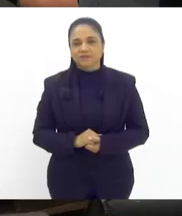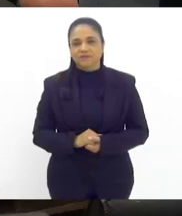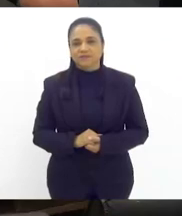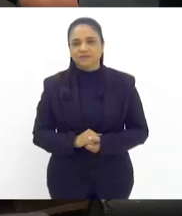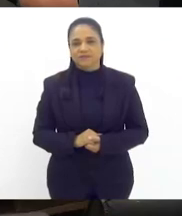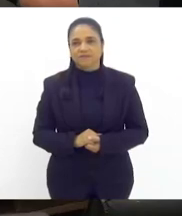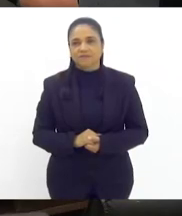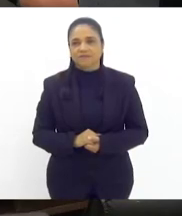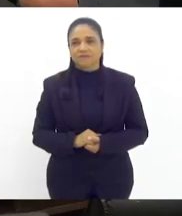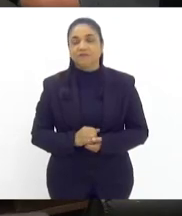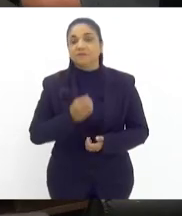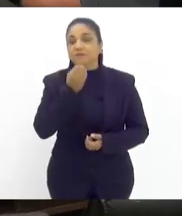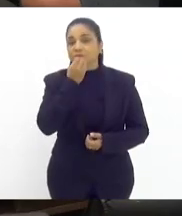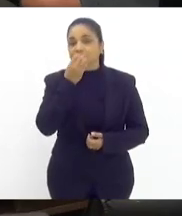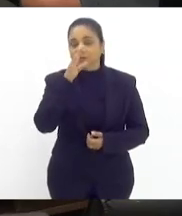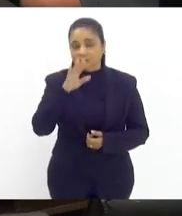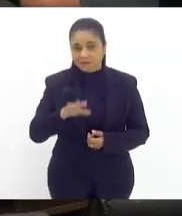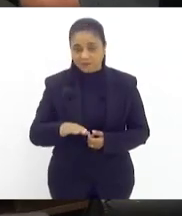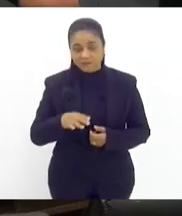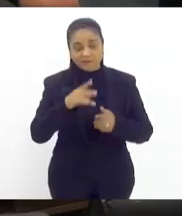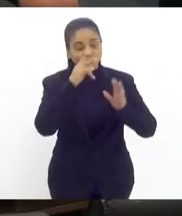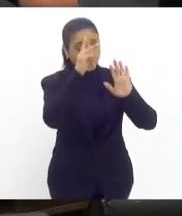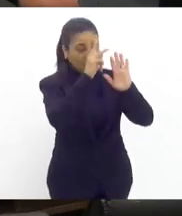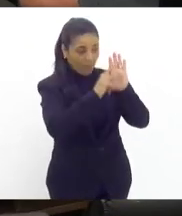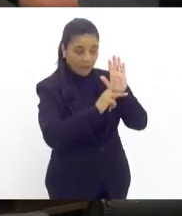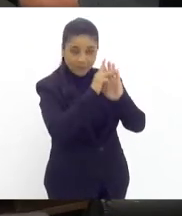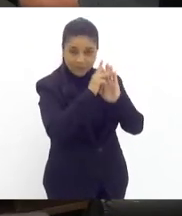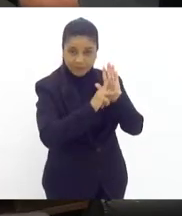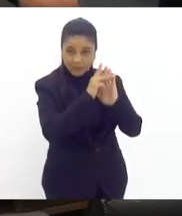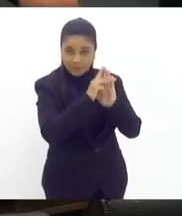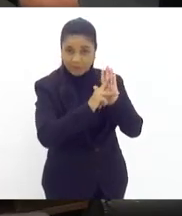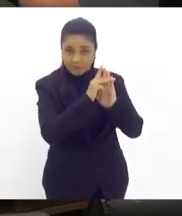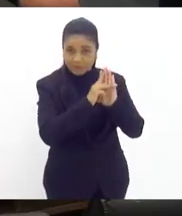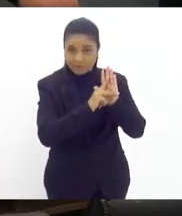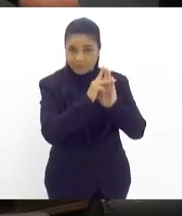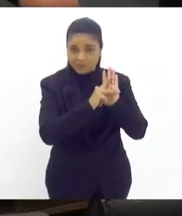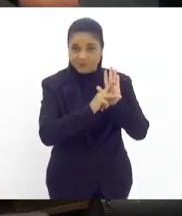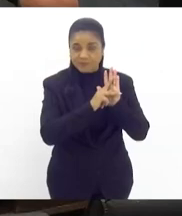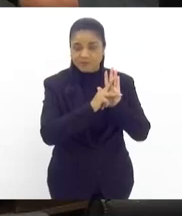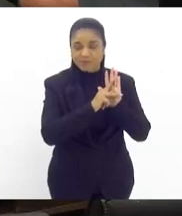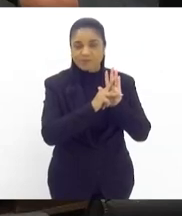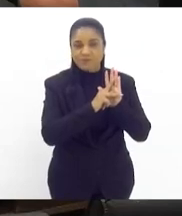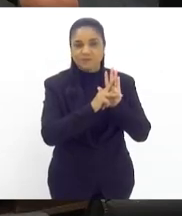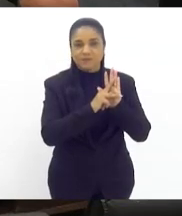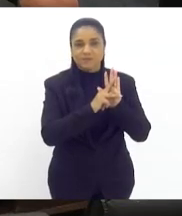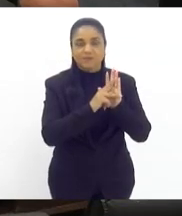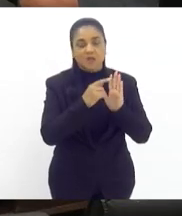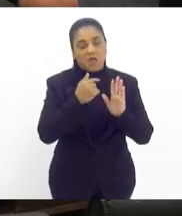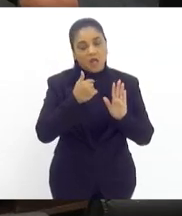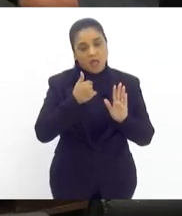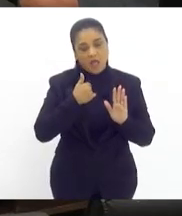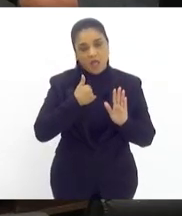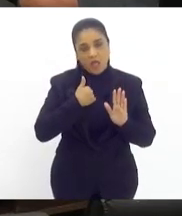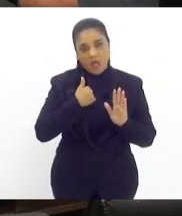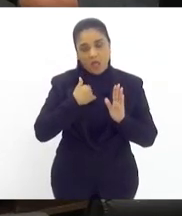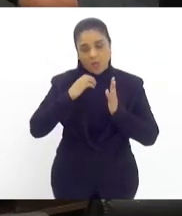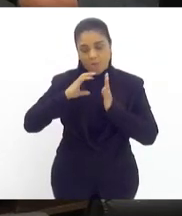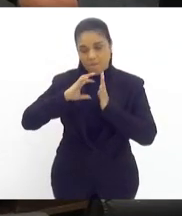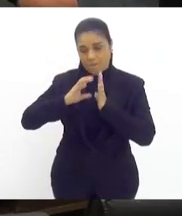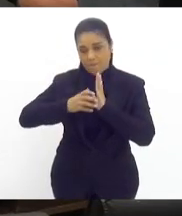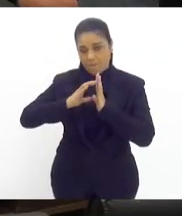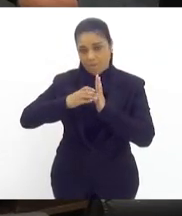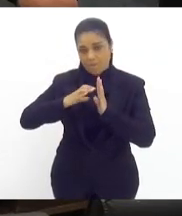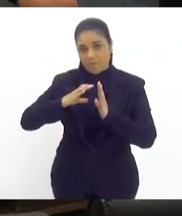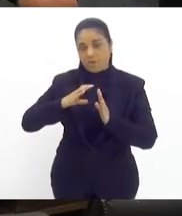boa tarde apreciando o projeto nós e eu falo especialmente da bancada do Partido Comunista do